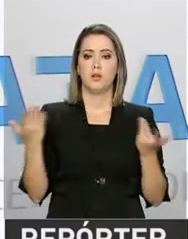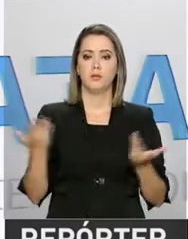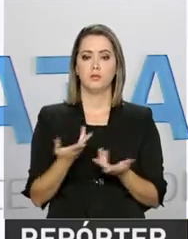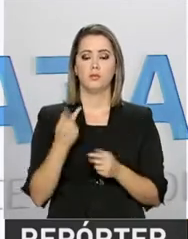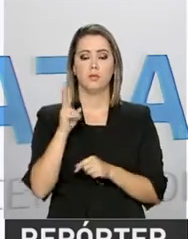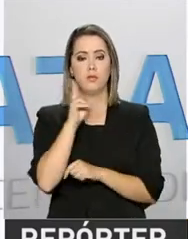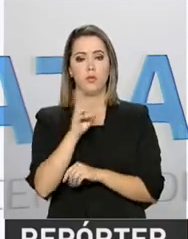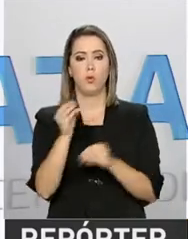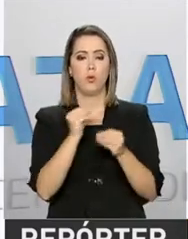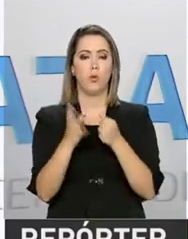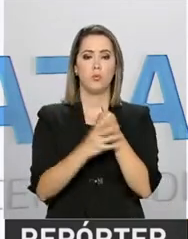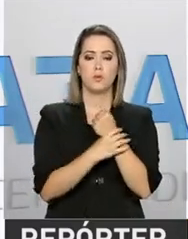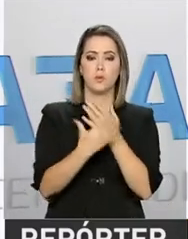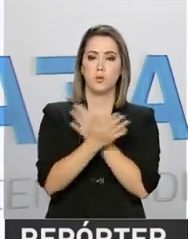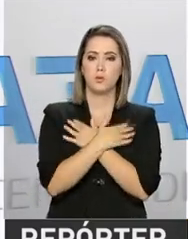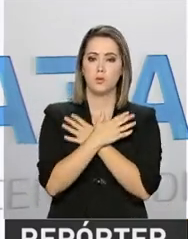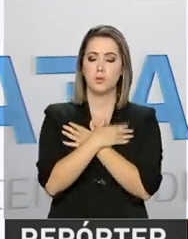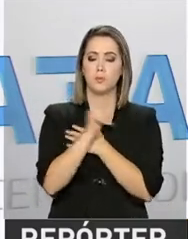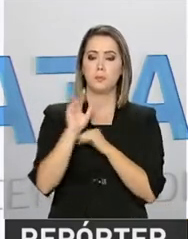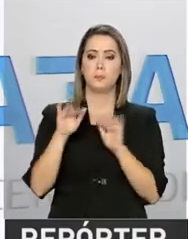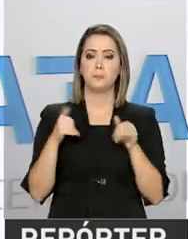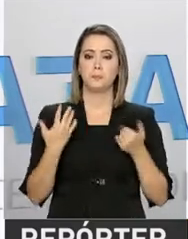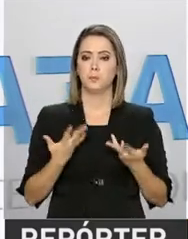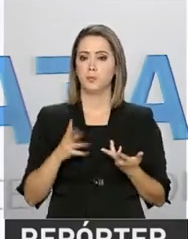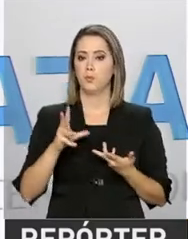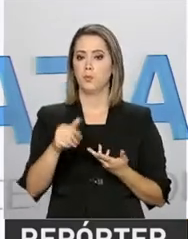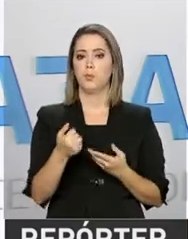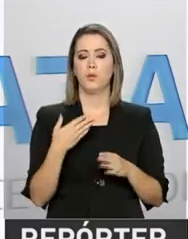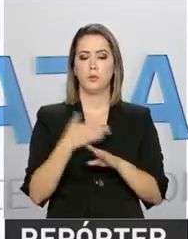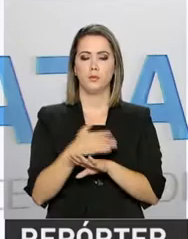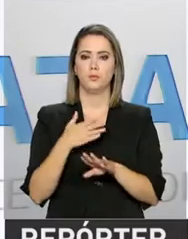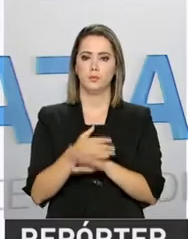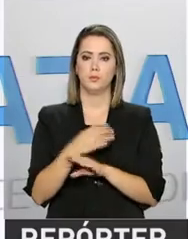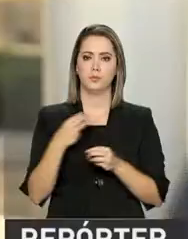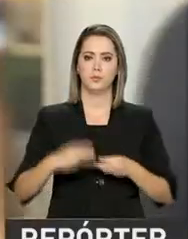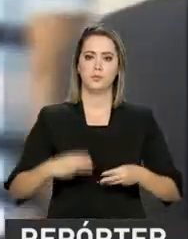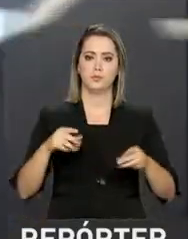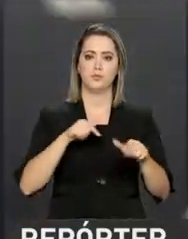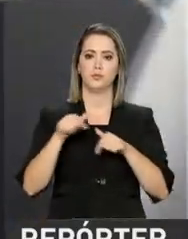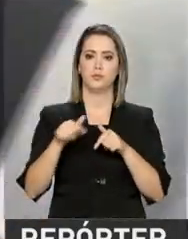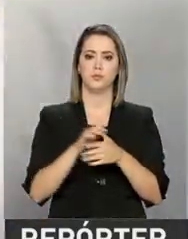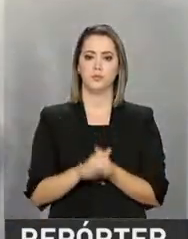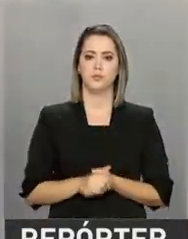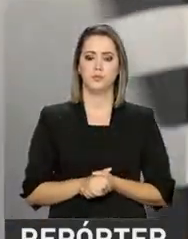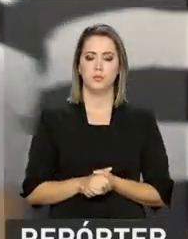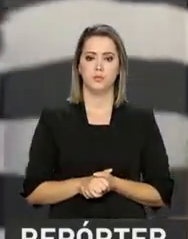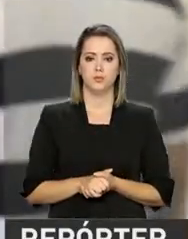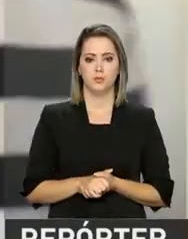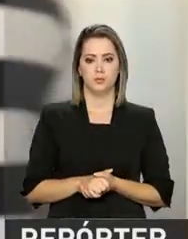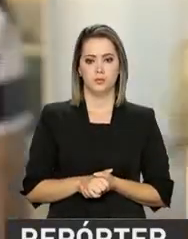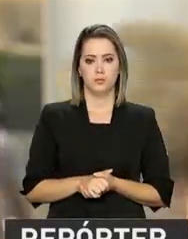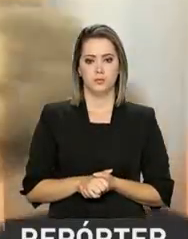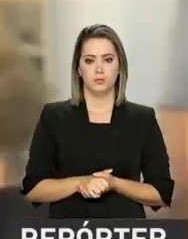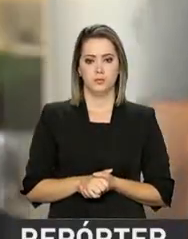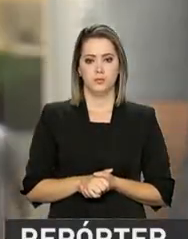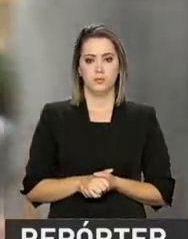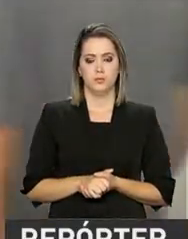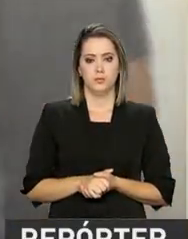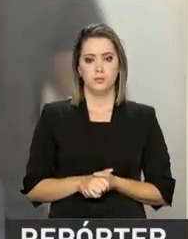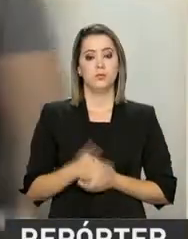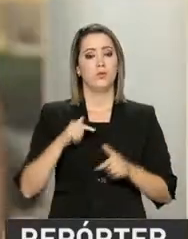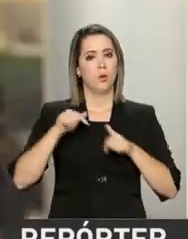é falso emprego enfim tudo sem o acesso ao ministério do trabalho e emprego é é o que dá u